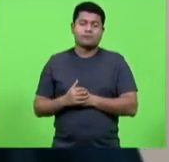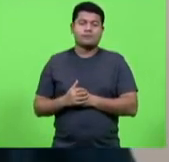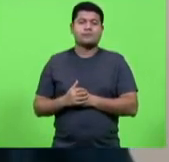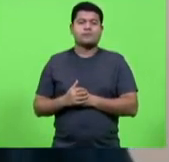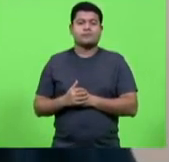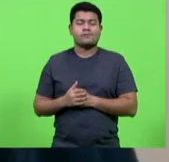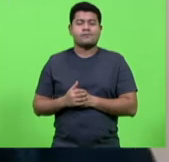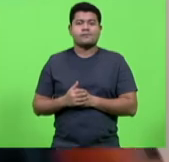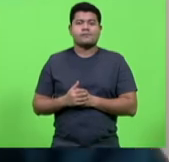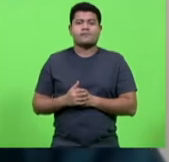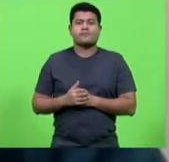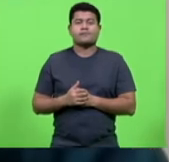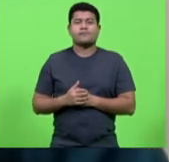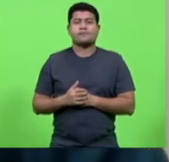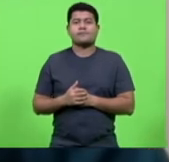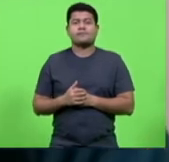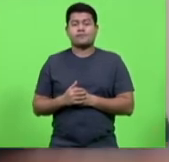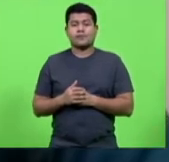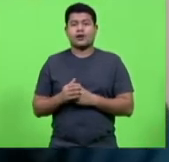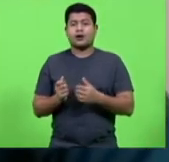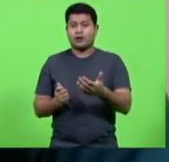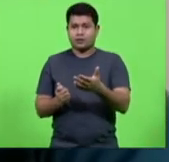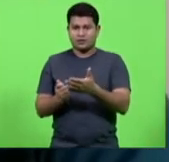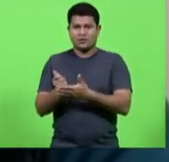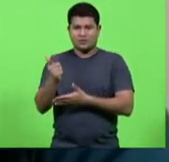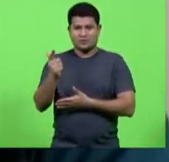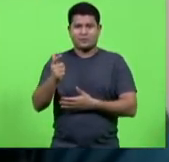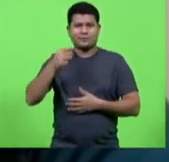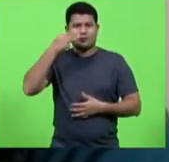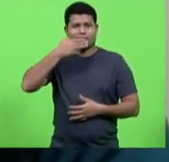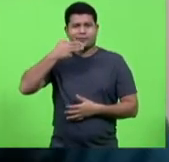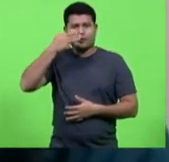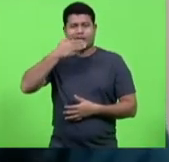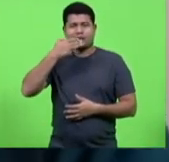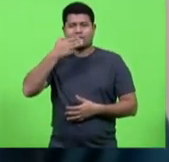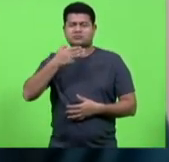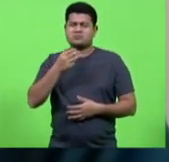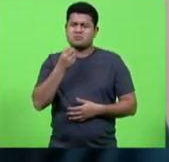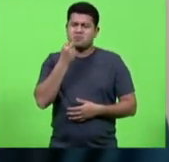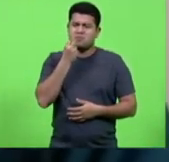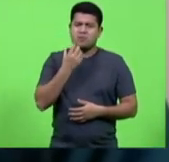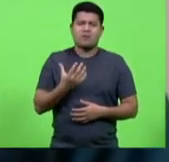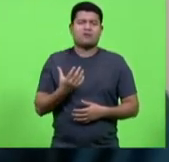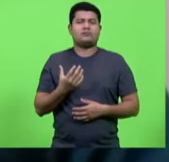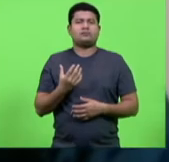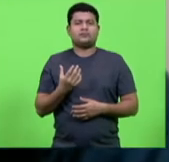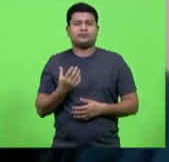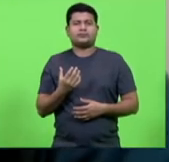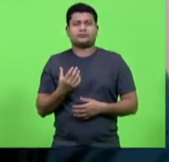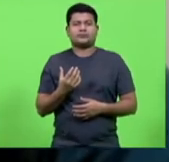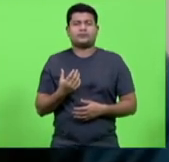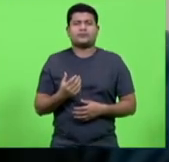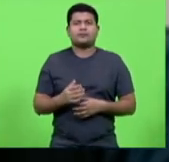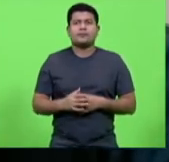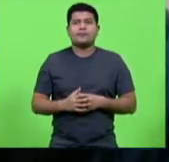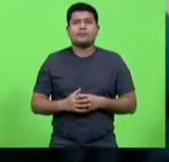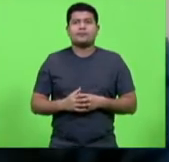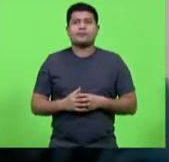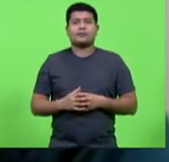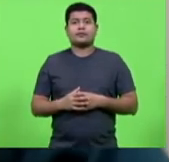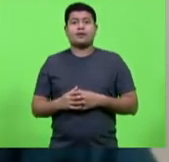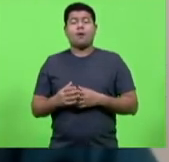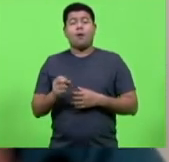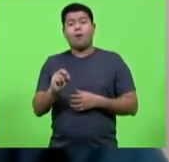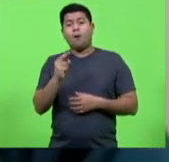compra, a compra deste produto precioso, né, que é o mel ou tantos